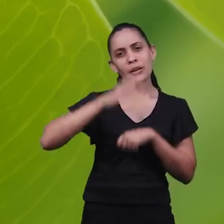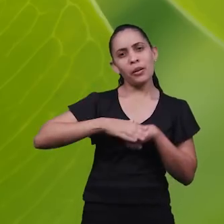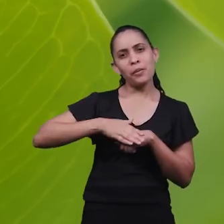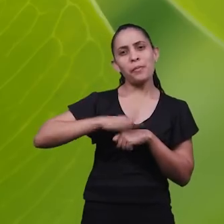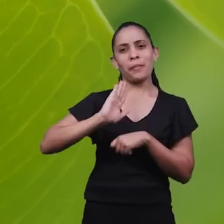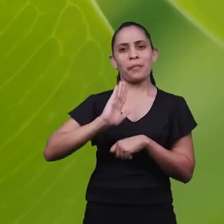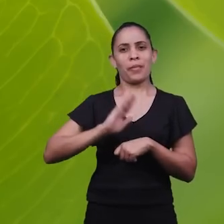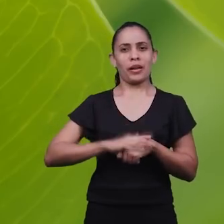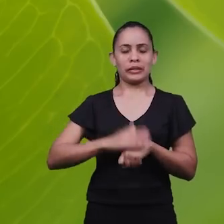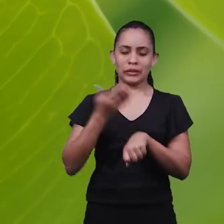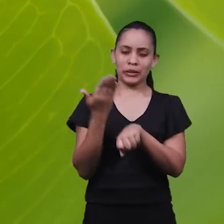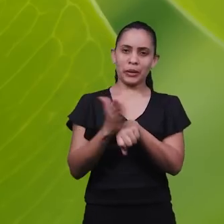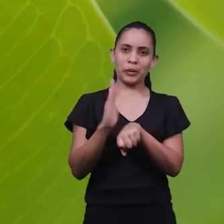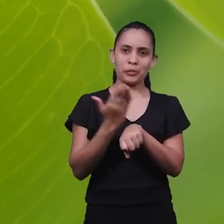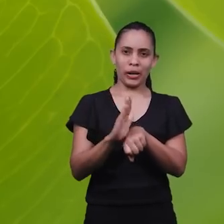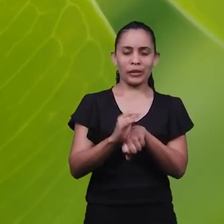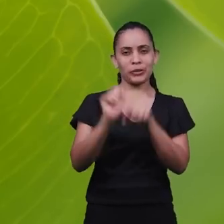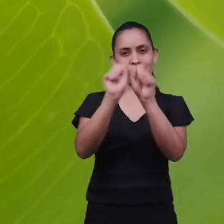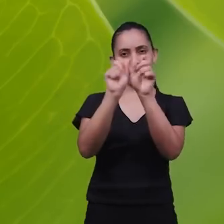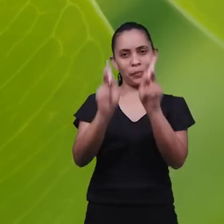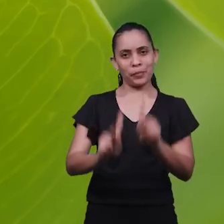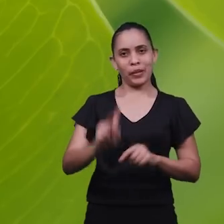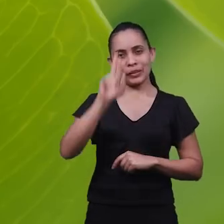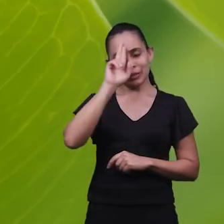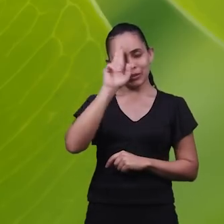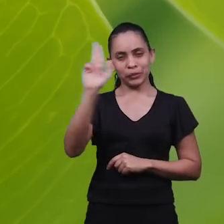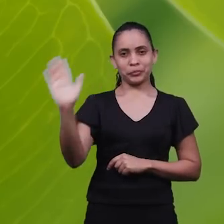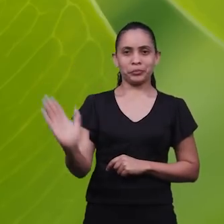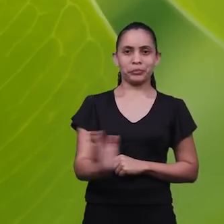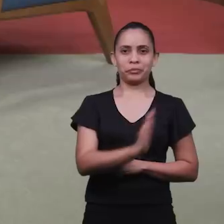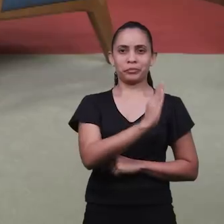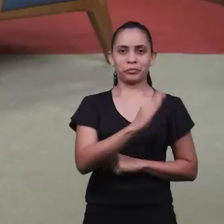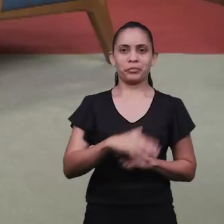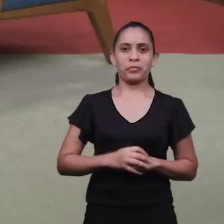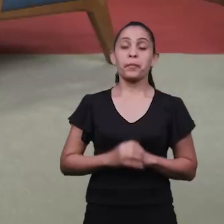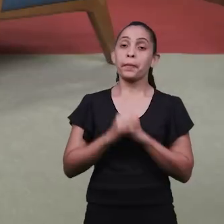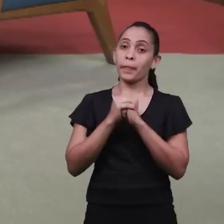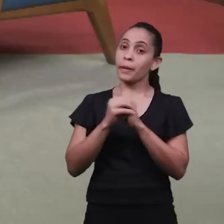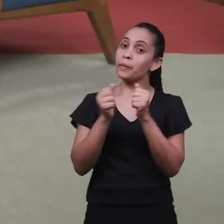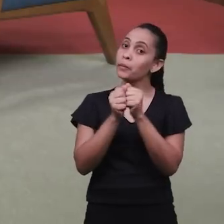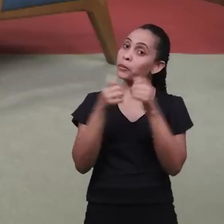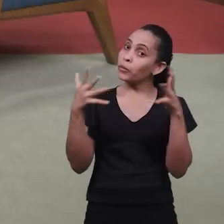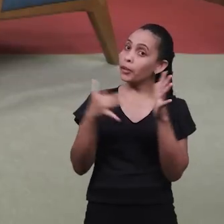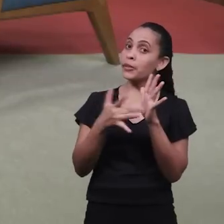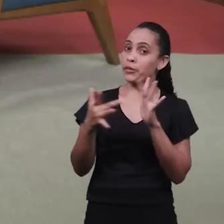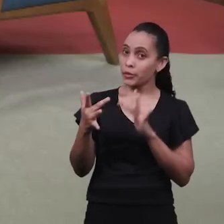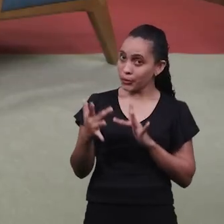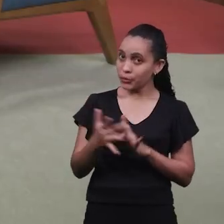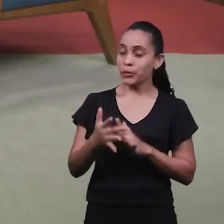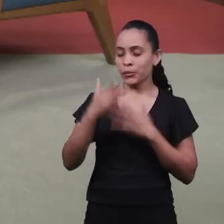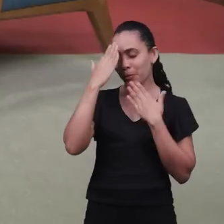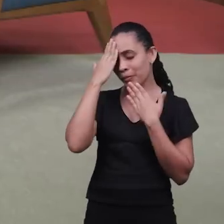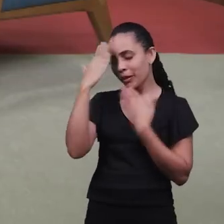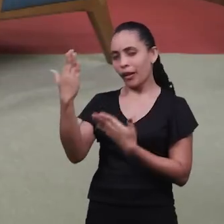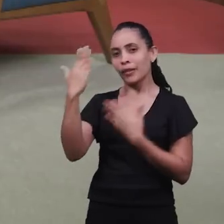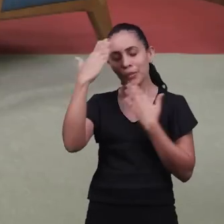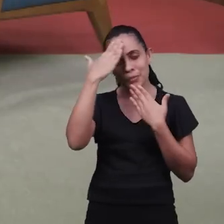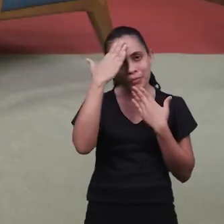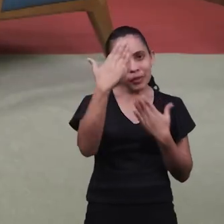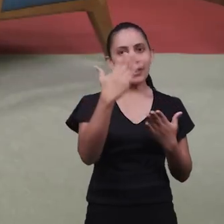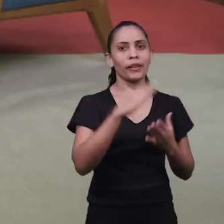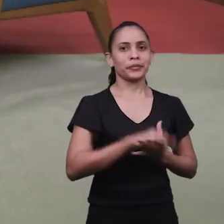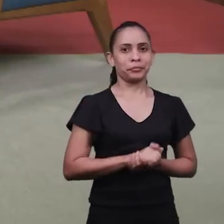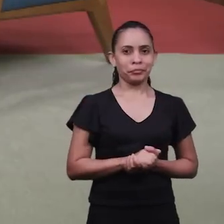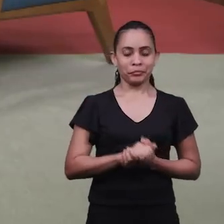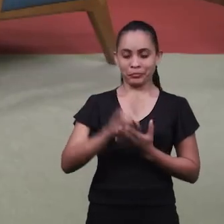e mais e colocar em prática. A paz do Senhor, irmãos. Amém, glória a Jesus. Obrigado a Júlia, obrigado à irmã